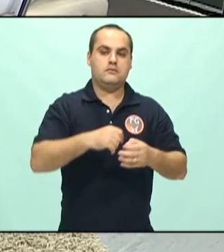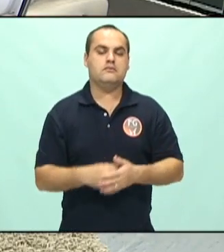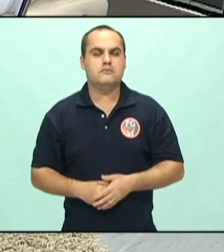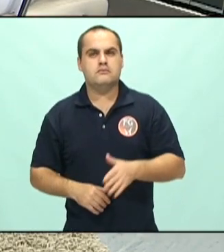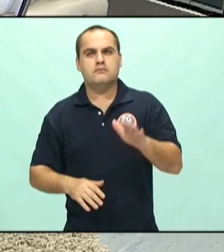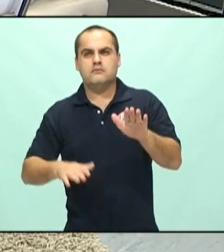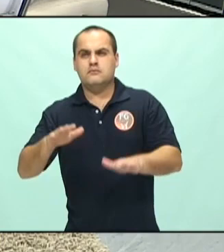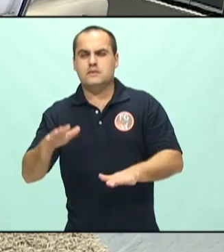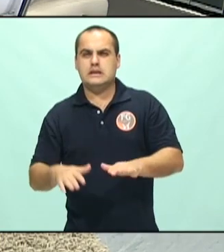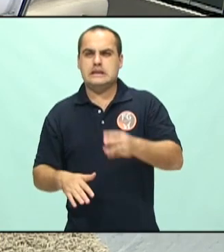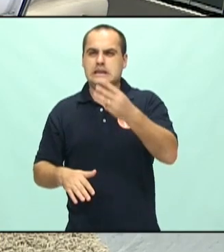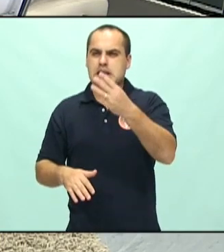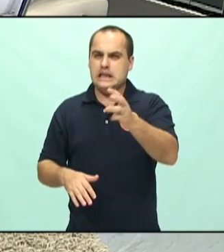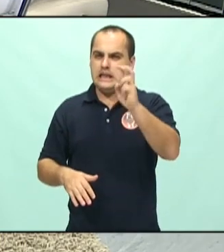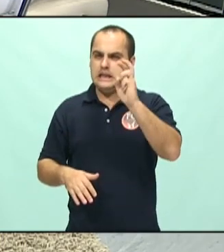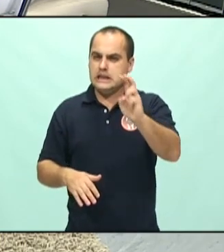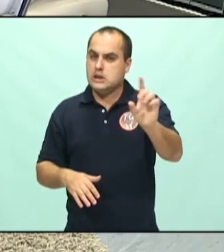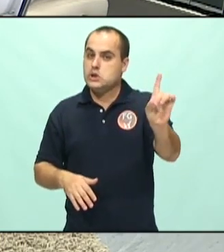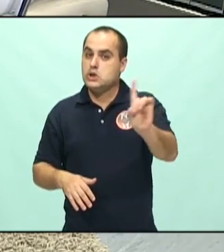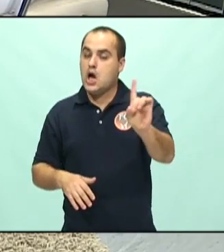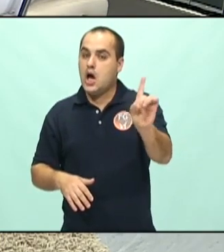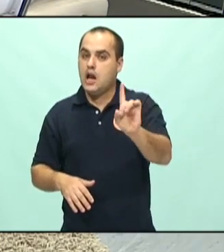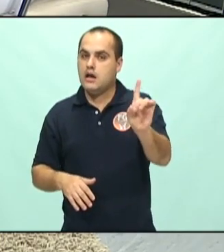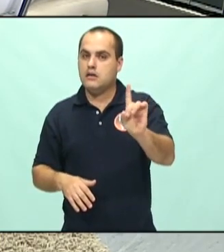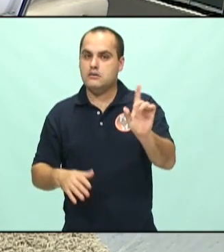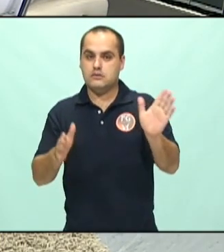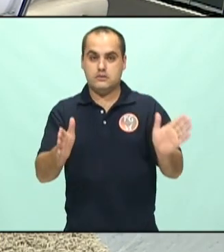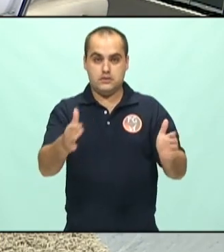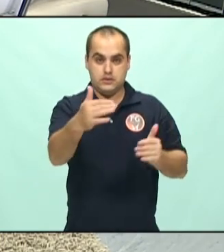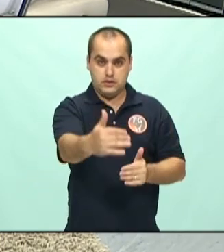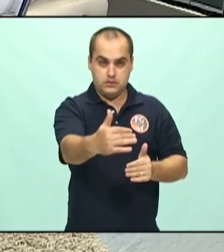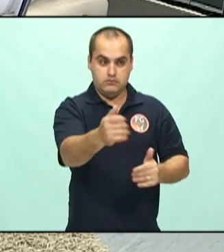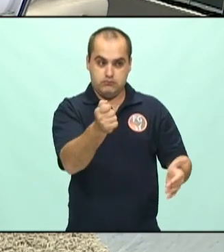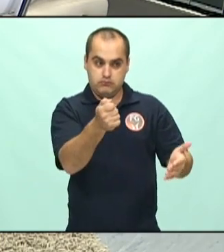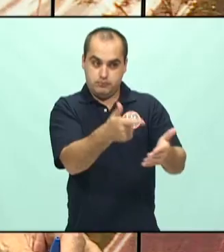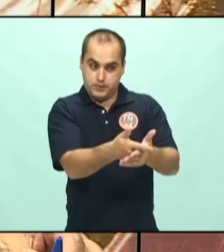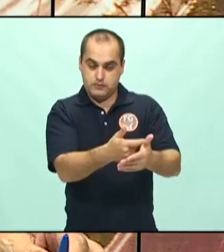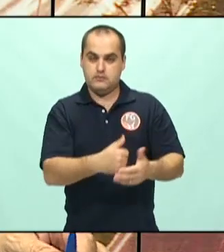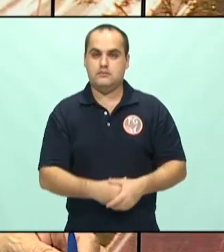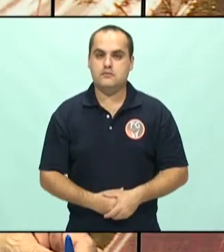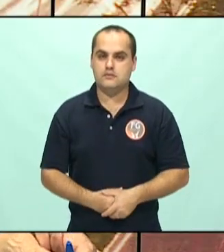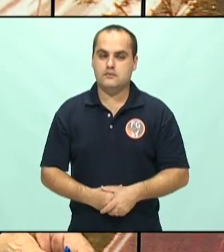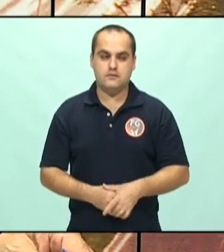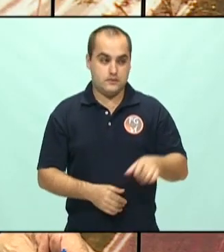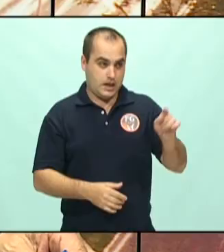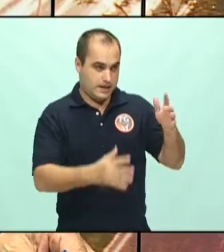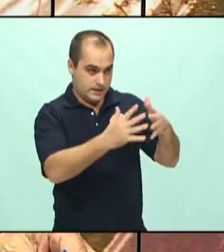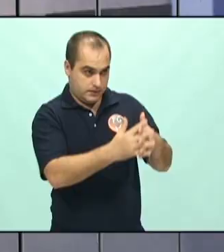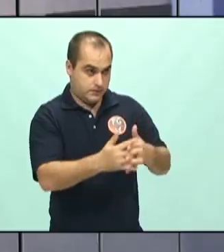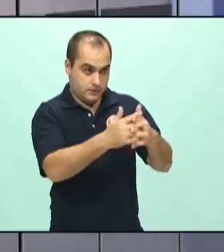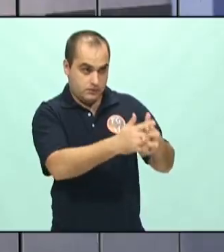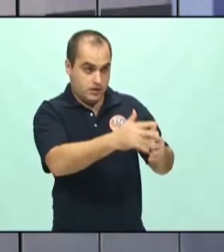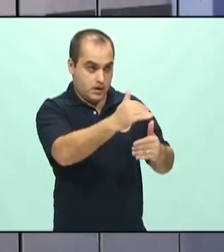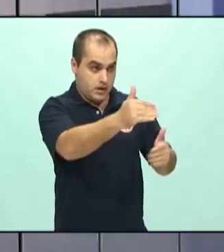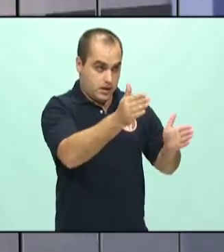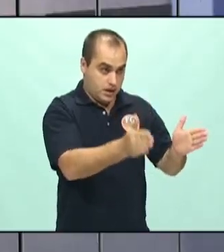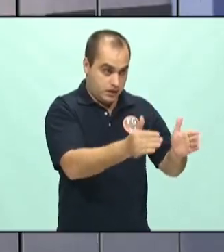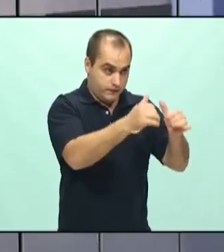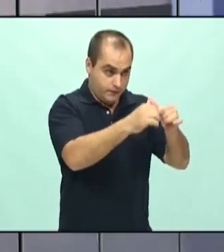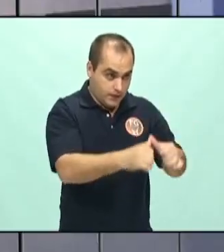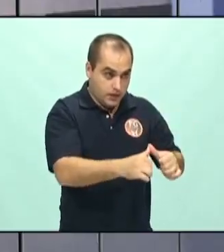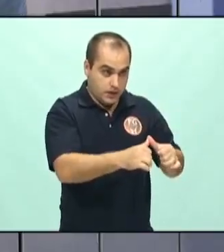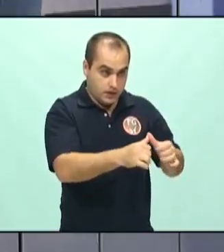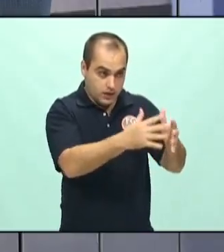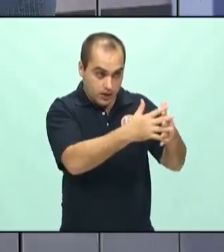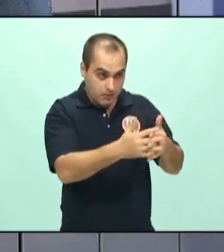35 dólar por caixa pago pra colonização mas esse caminhão por exemplo as caixas ficam no caminhão ele fica no caminho aqui com